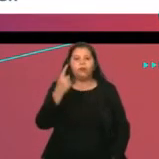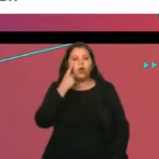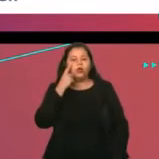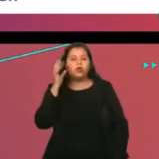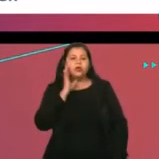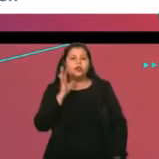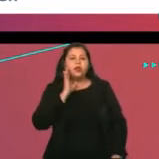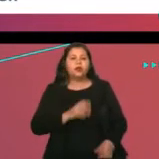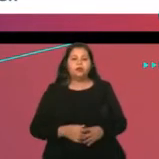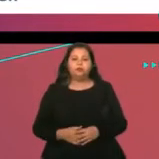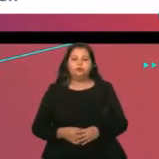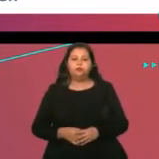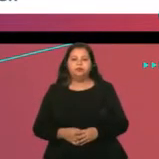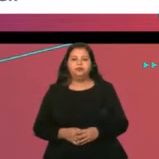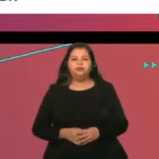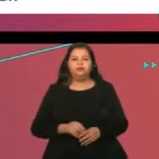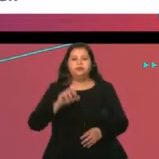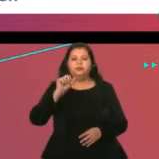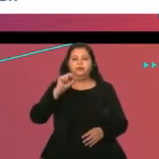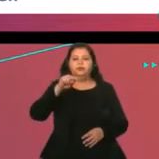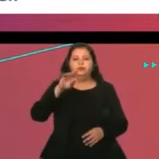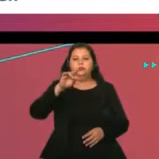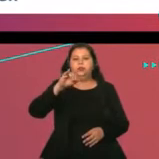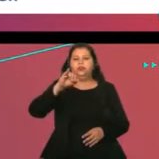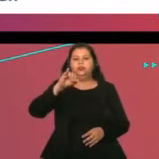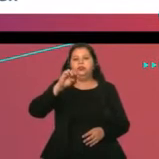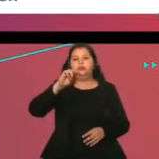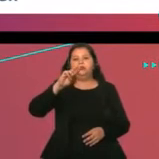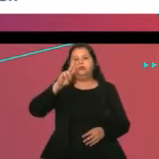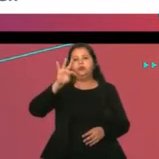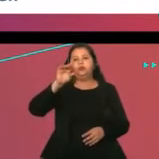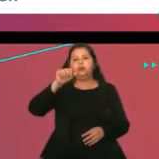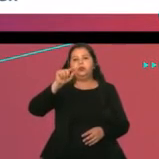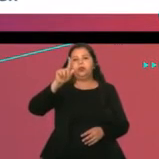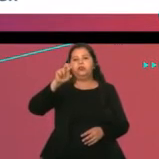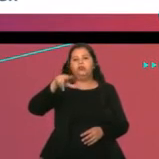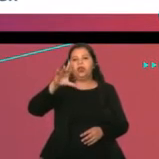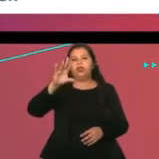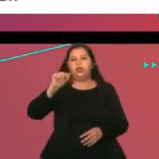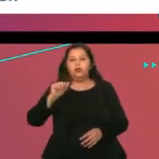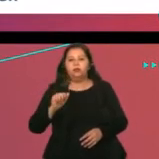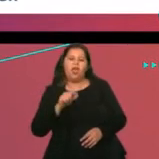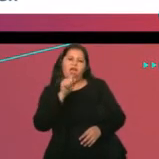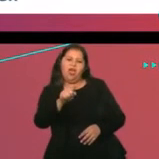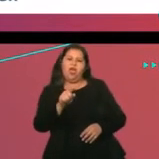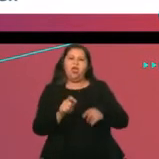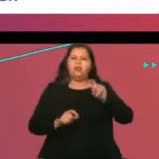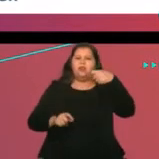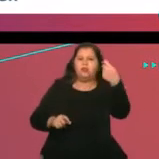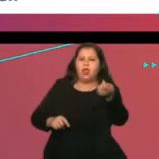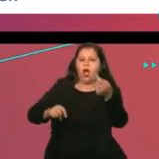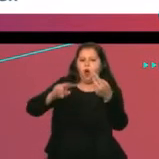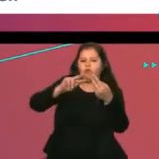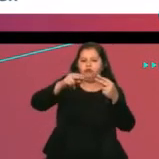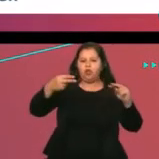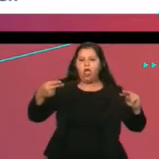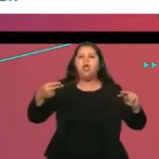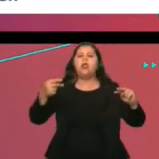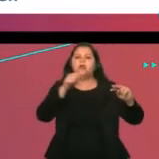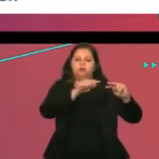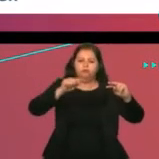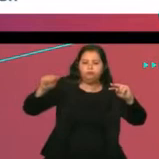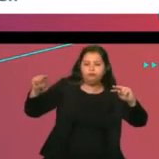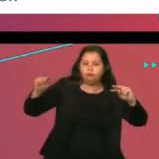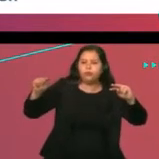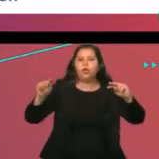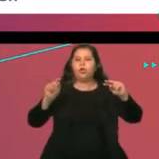bacana antimutagênica esse tipo de expressão gênica vai evitar que você tem um câncer a gente